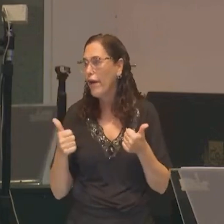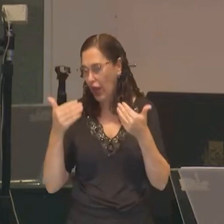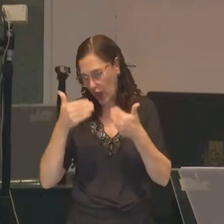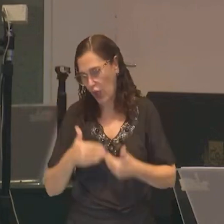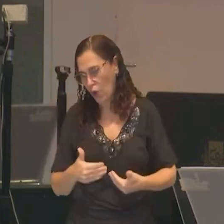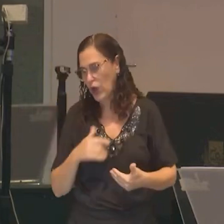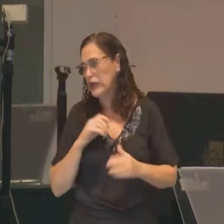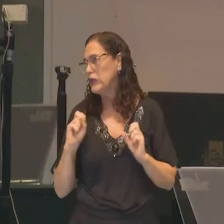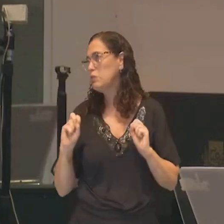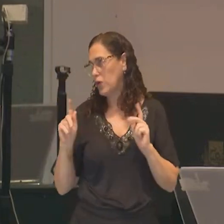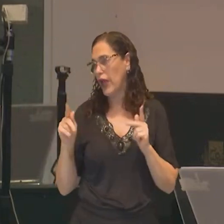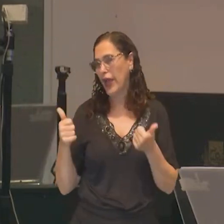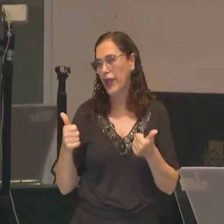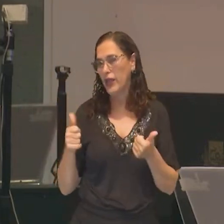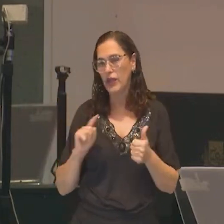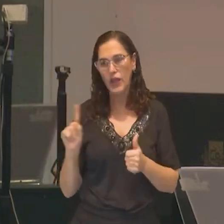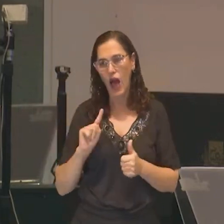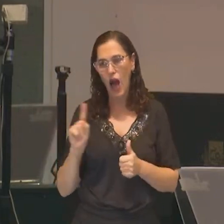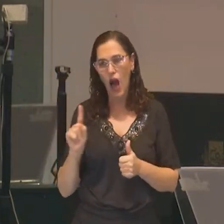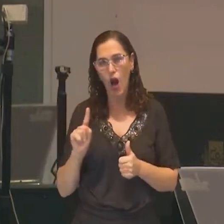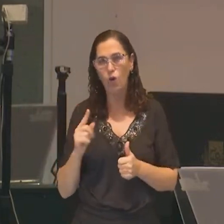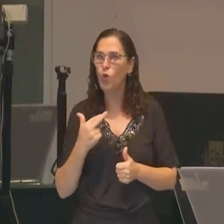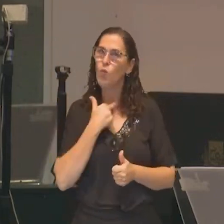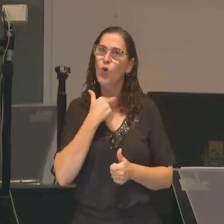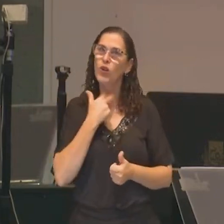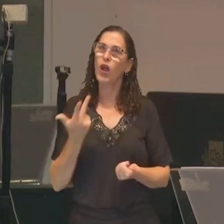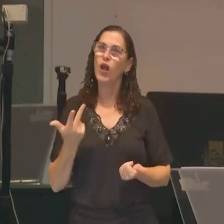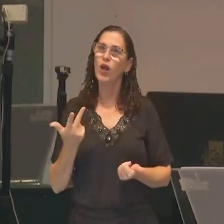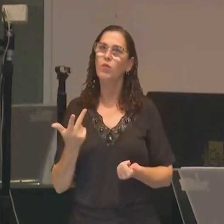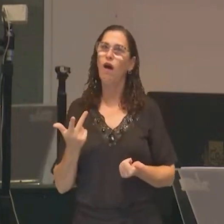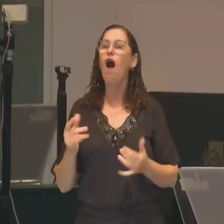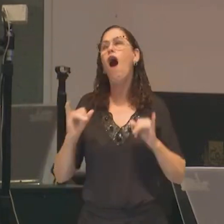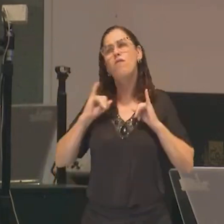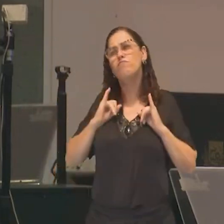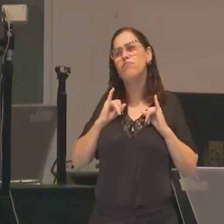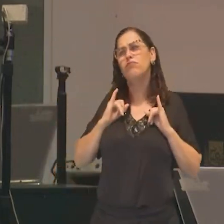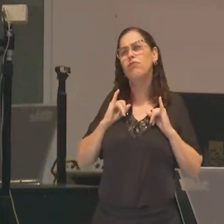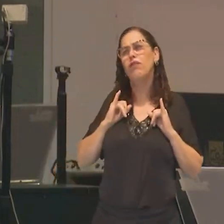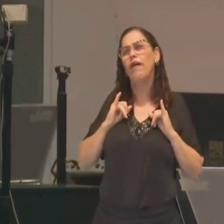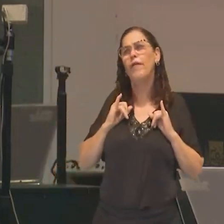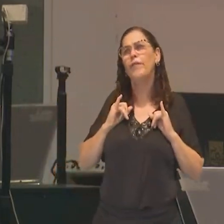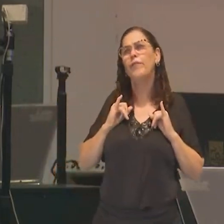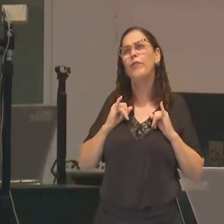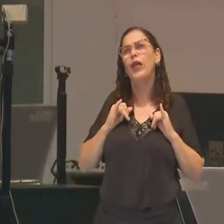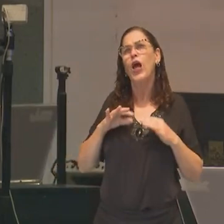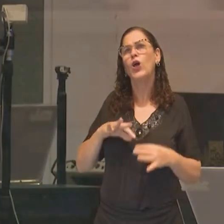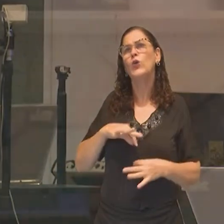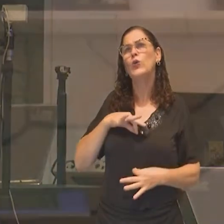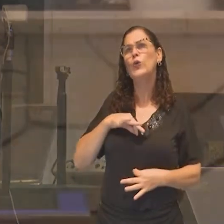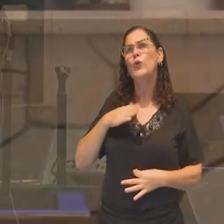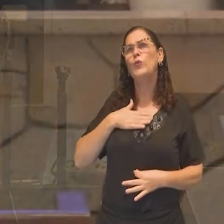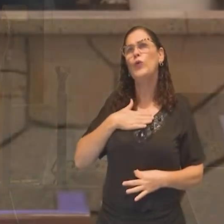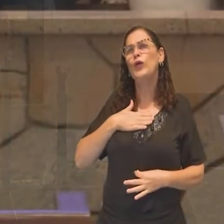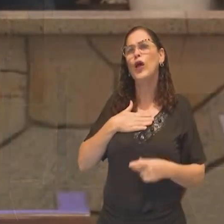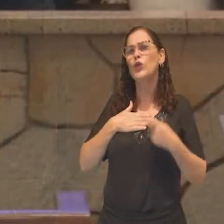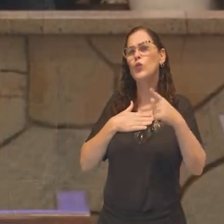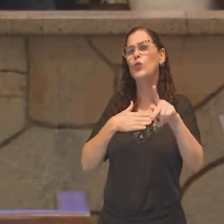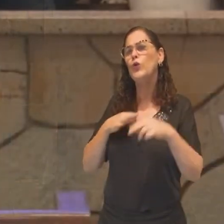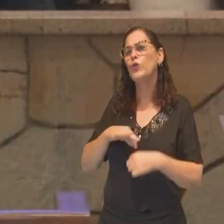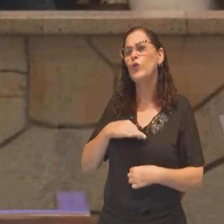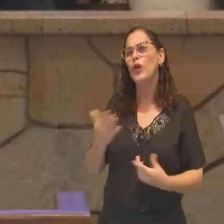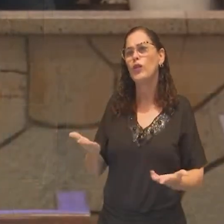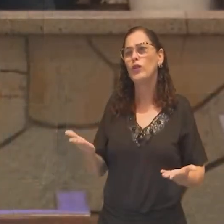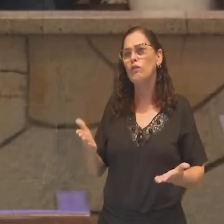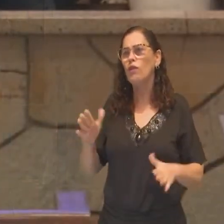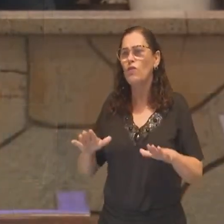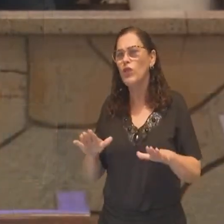somos. Não podemos nos contentar com a nossa espiritualidade ou a sua espiritualidade. Quem sabe nessa noite você